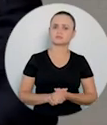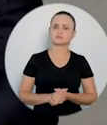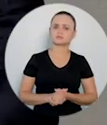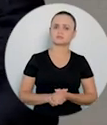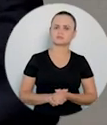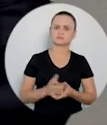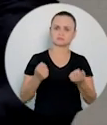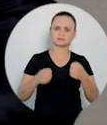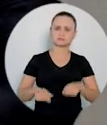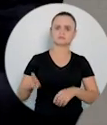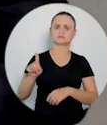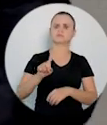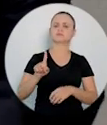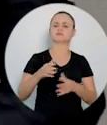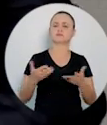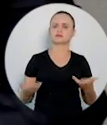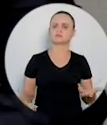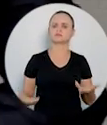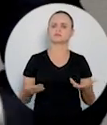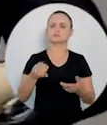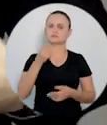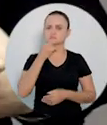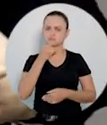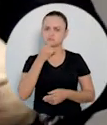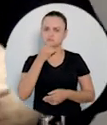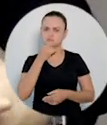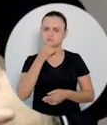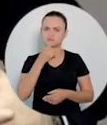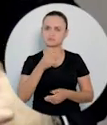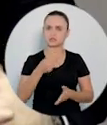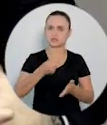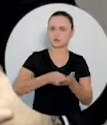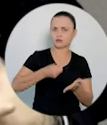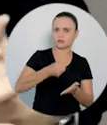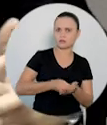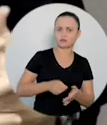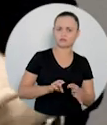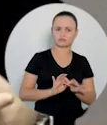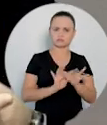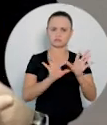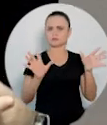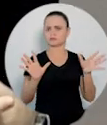crime. Mas garantir não necessariamente